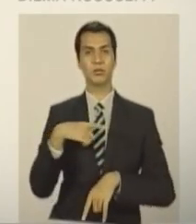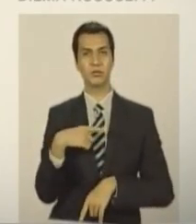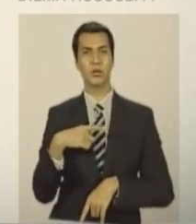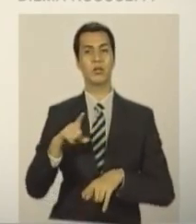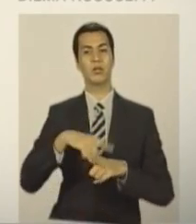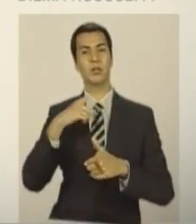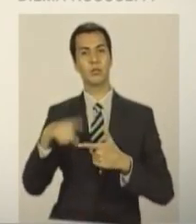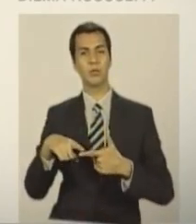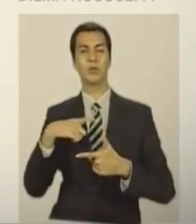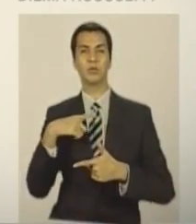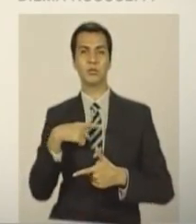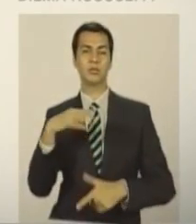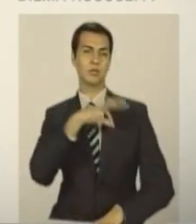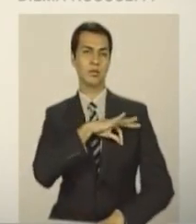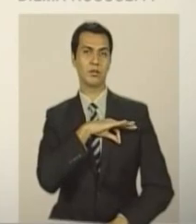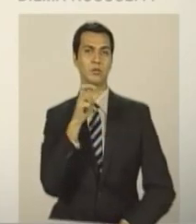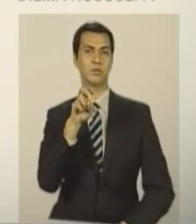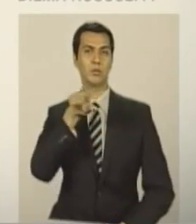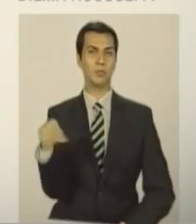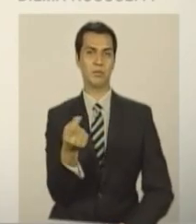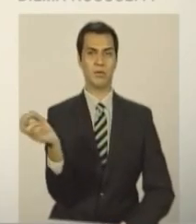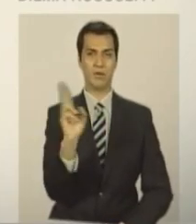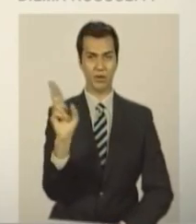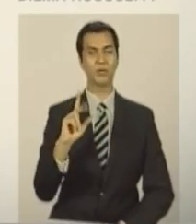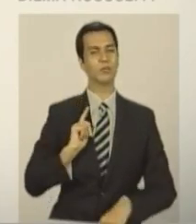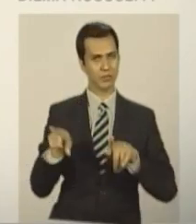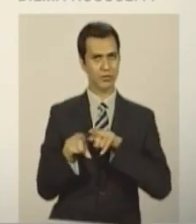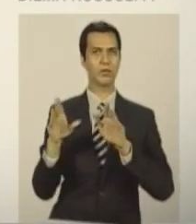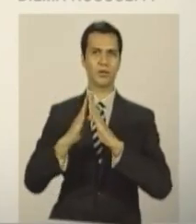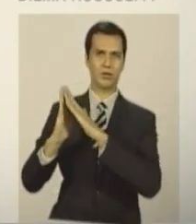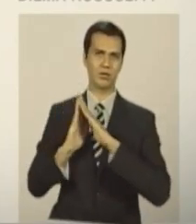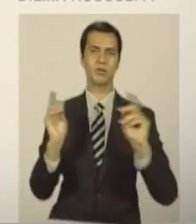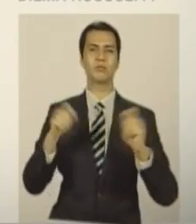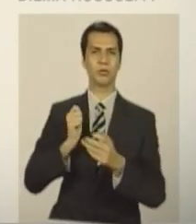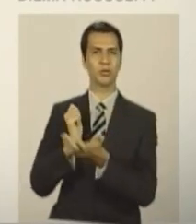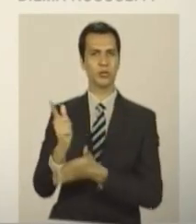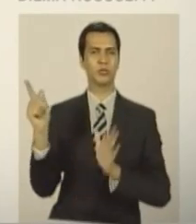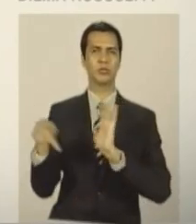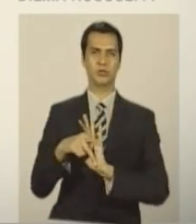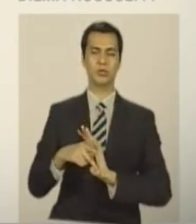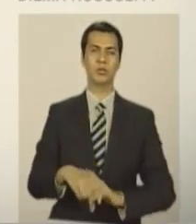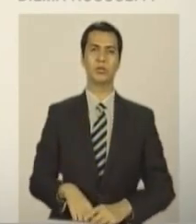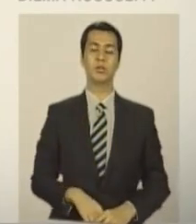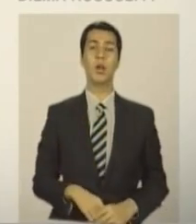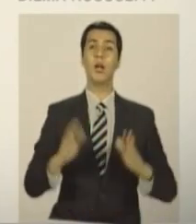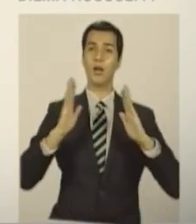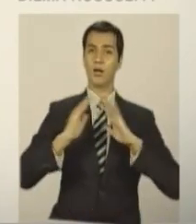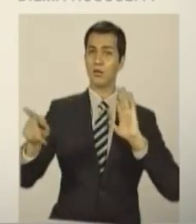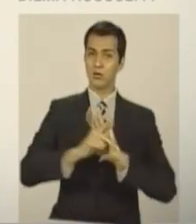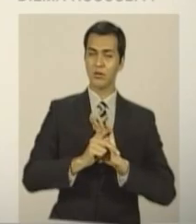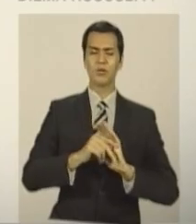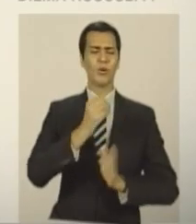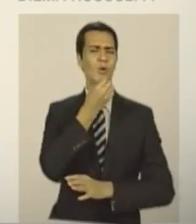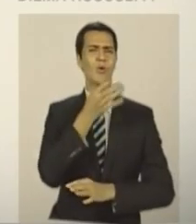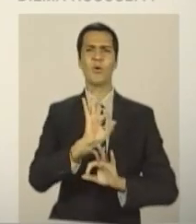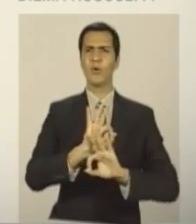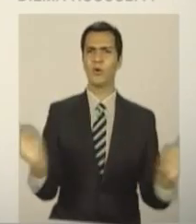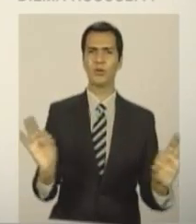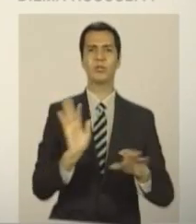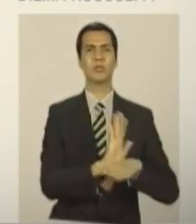5.000. A casa própria, Luciano, sem dúvida, é fundamental para dar qualidade de vida para as famílias